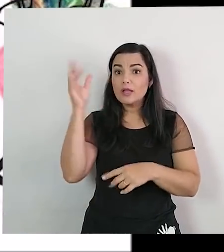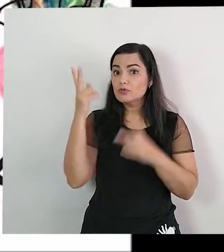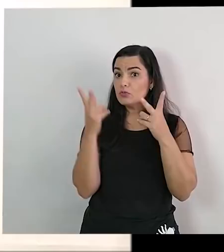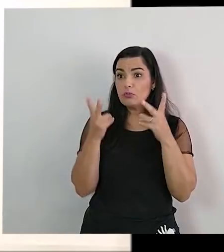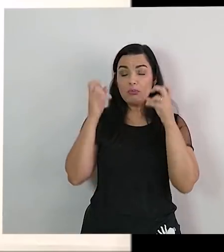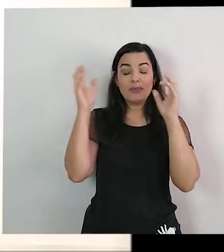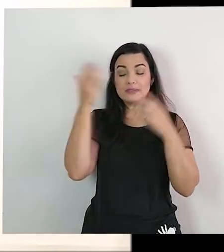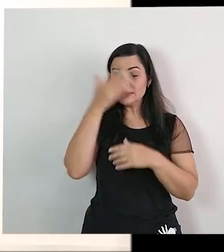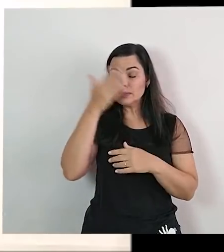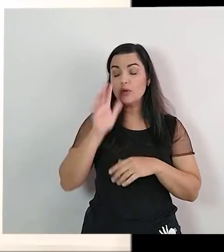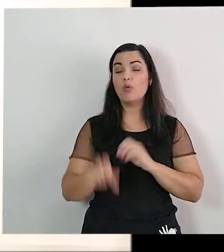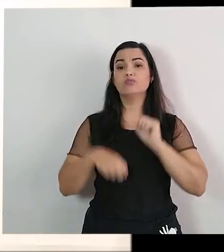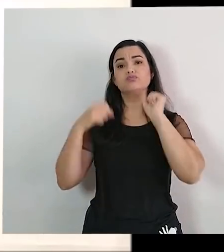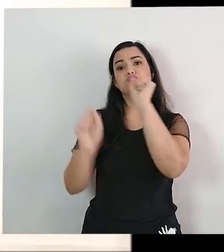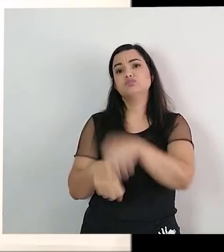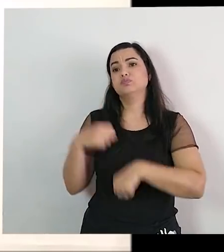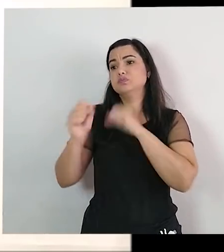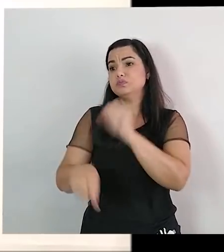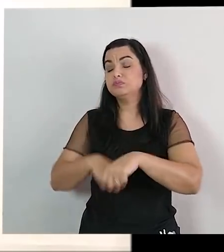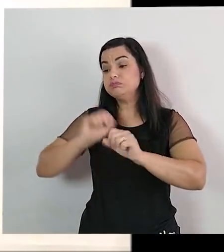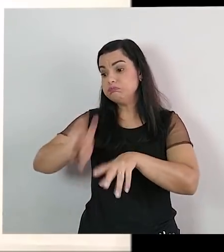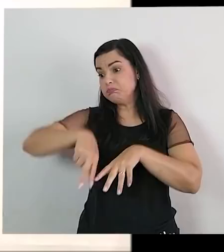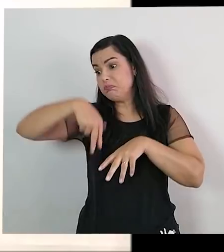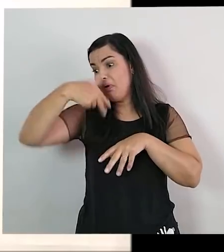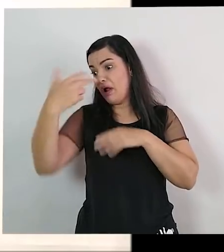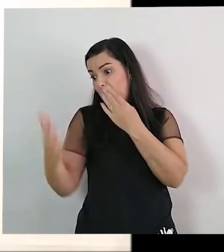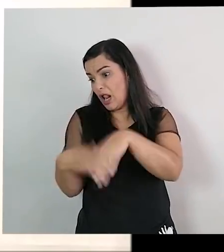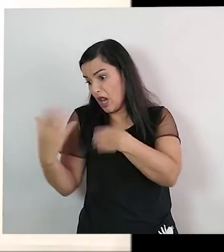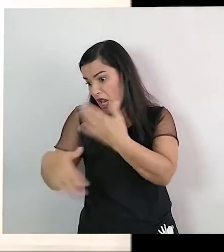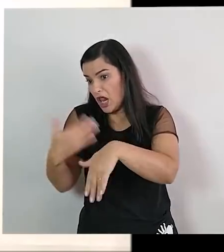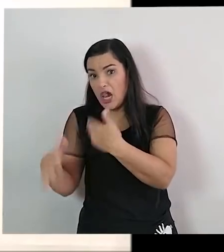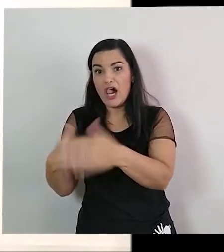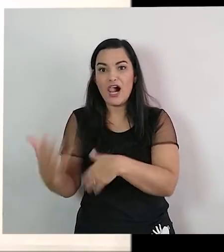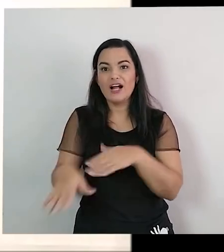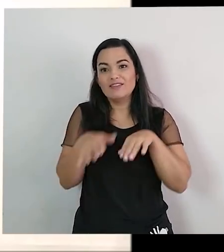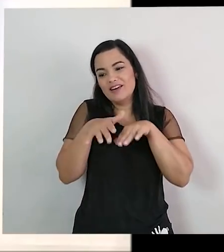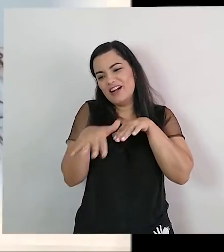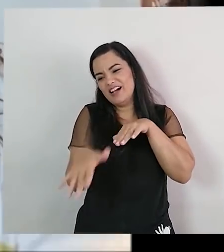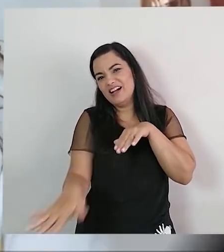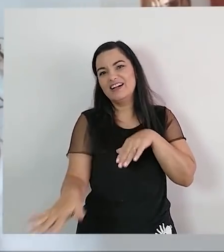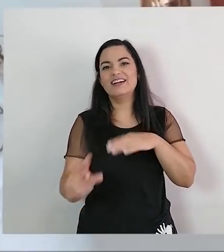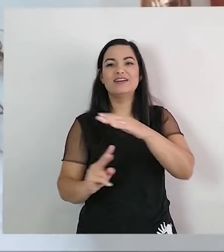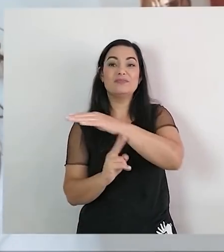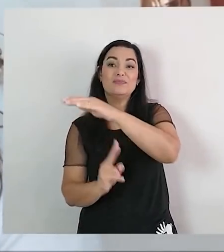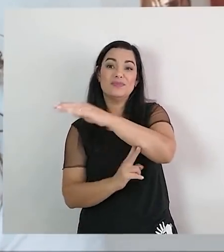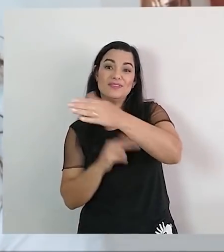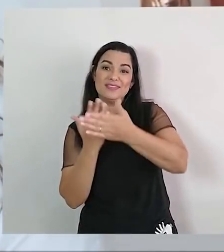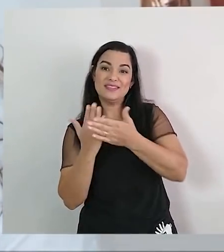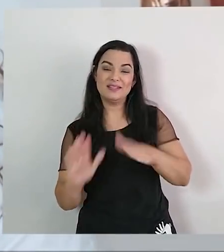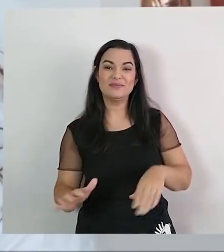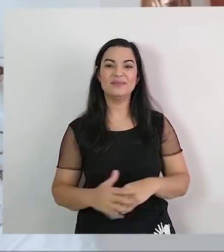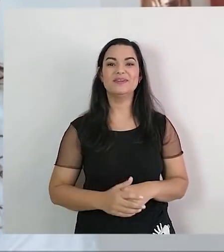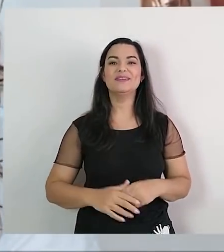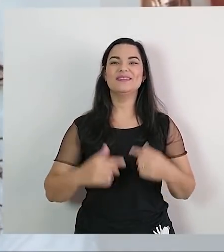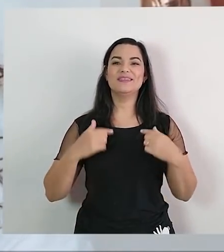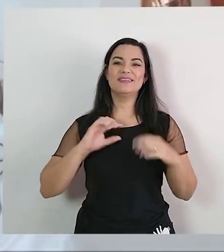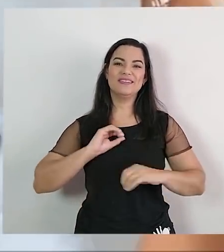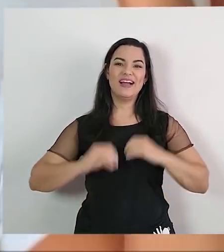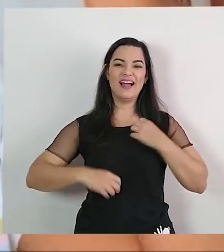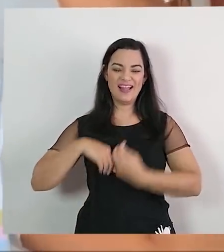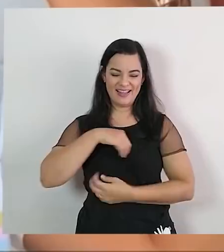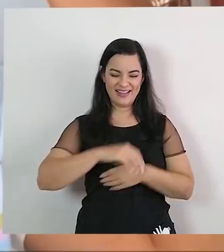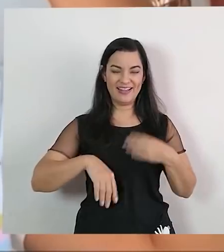O gato saiu rolando e colorido ficou. Essa história começou